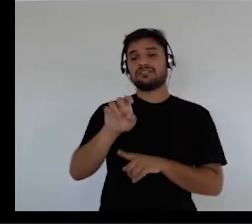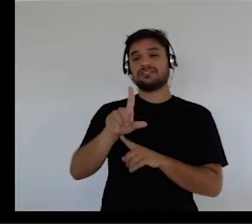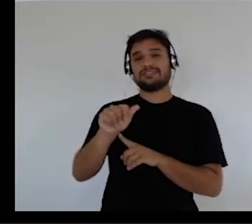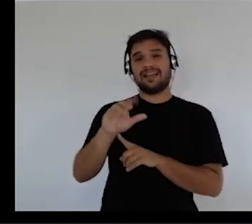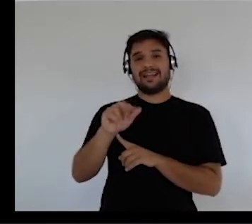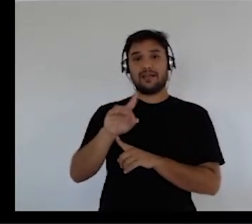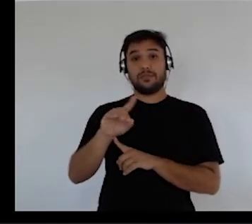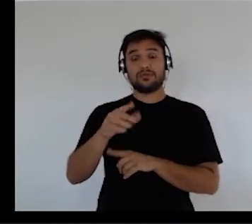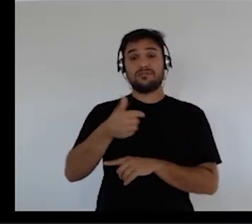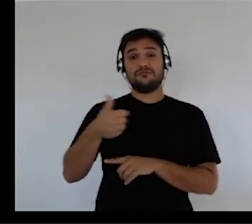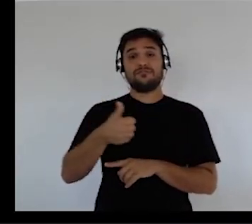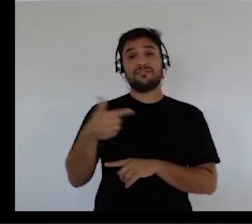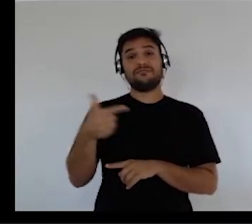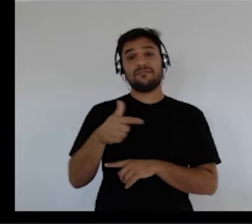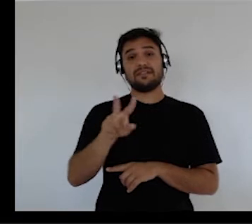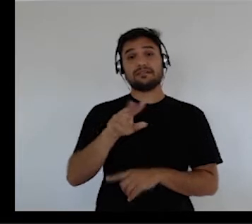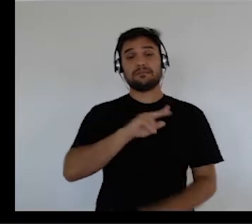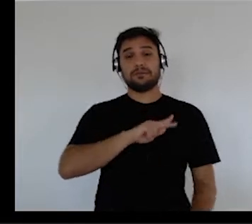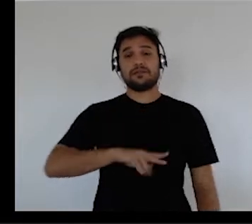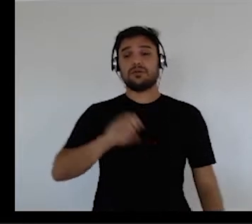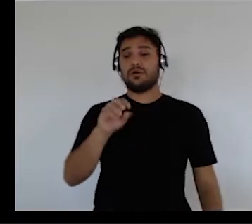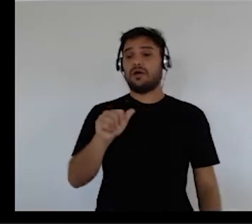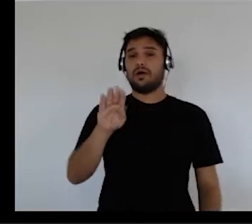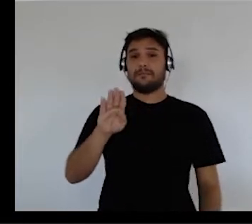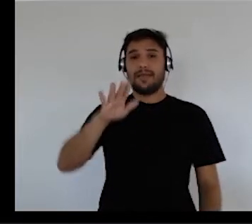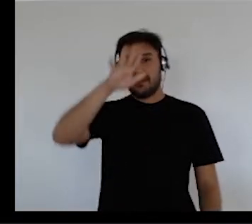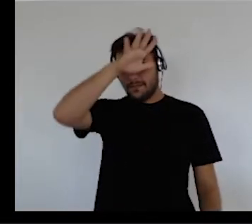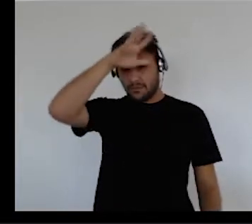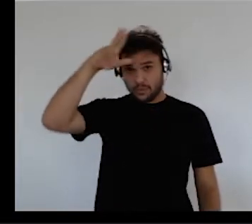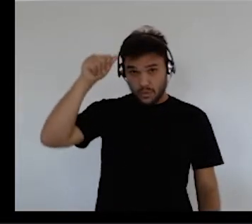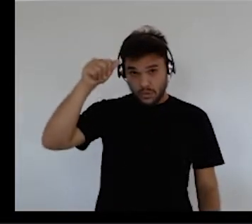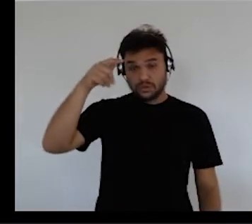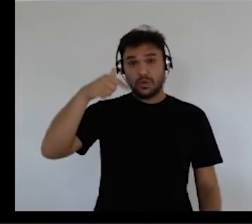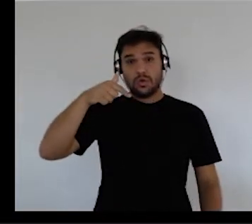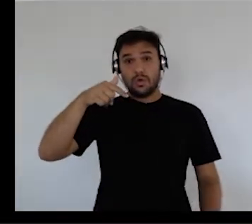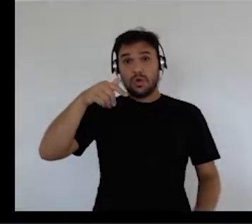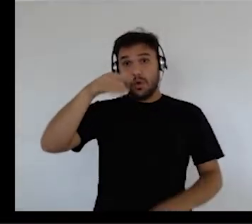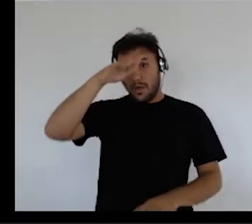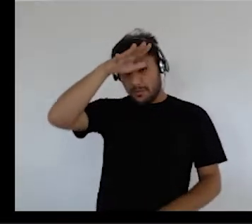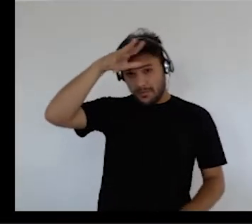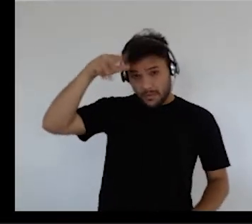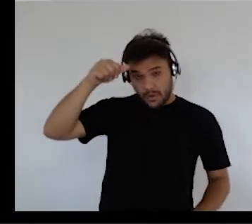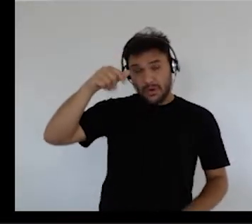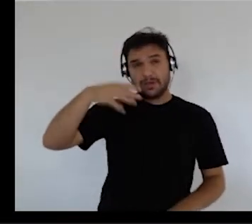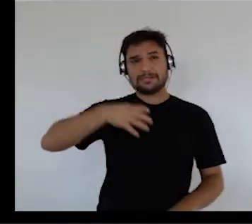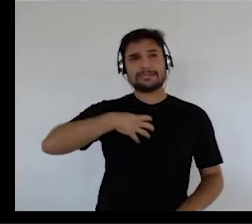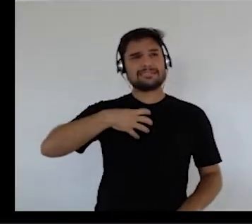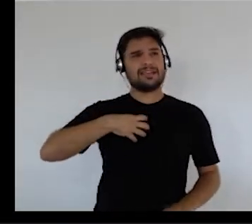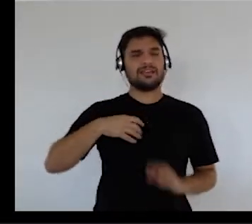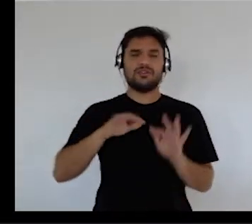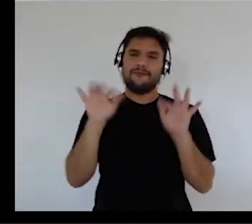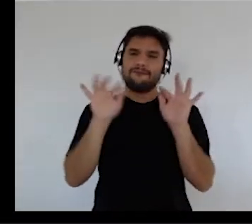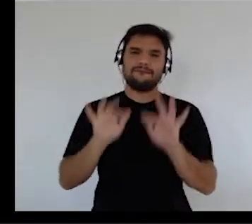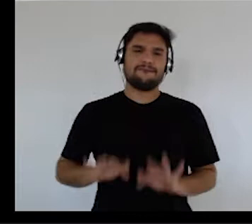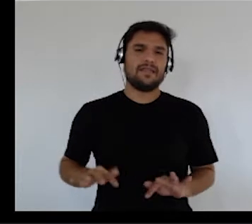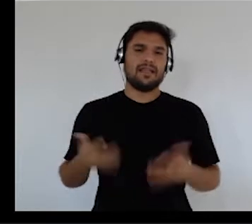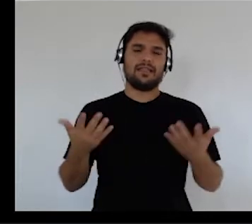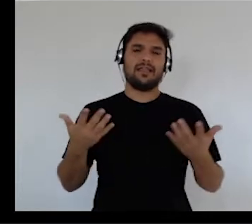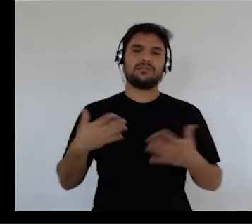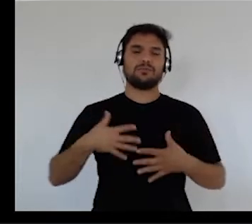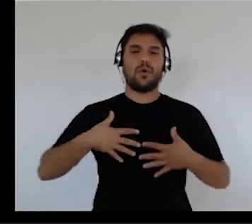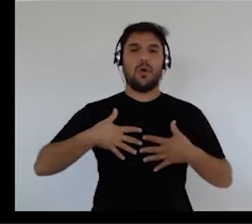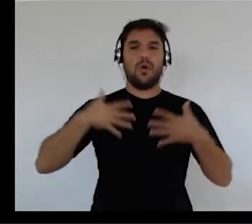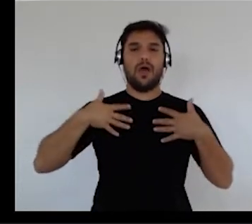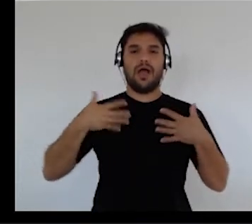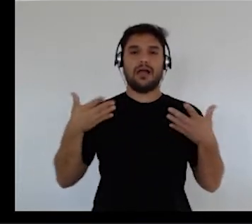Cardoso, vice-presidente da OAB de Mato Grosso, e a OAB Mato Grosso se sente muito feliz, muito